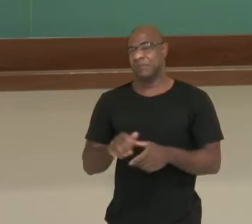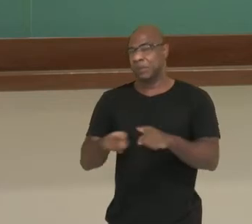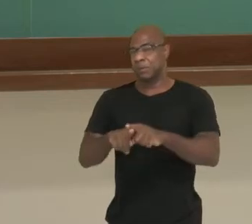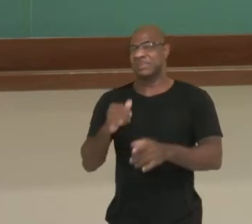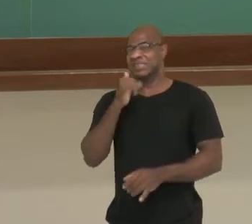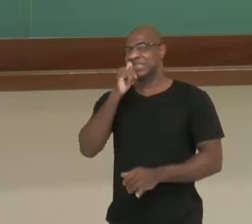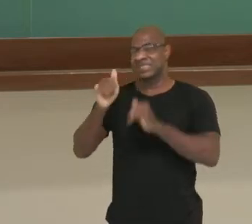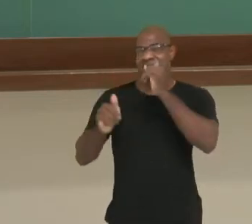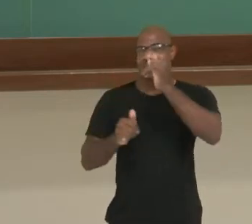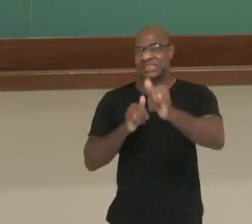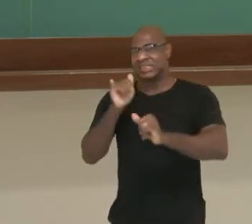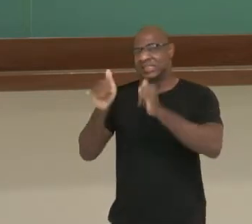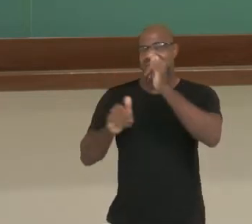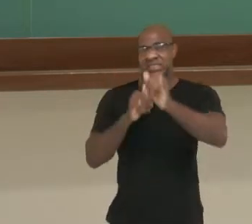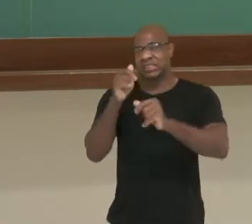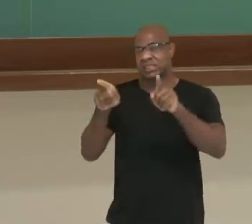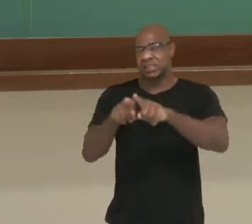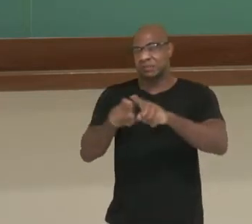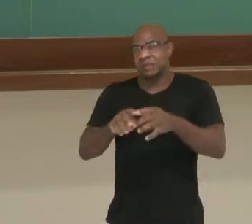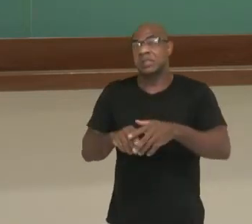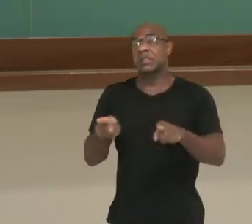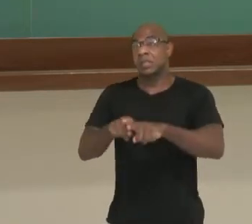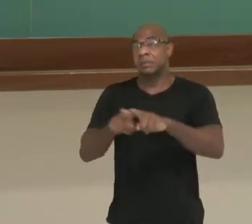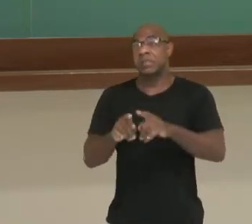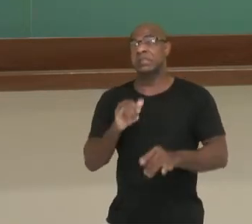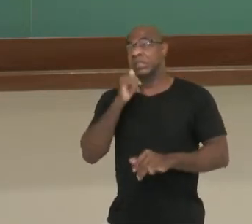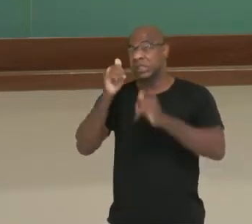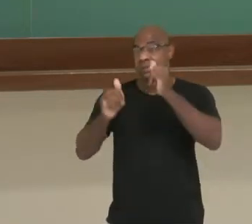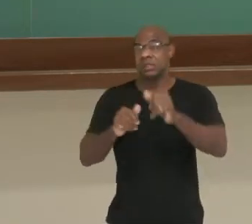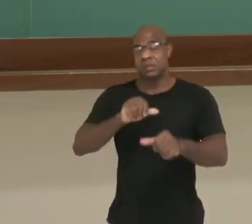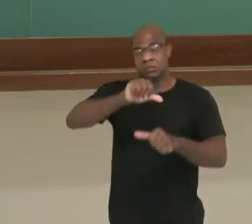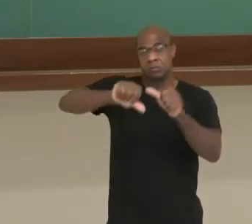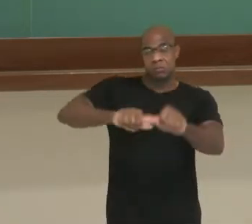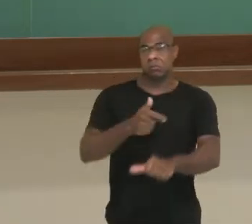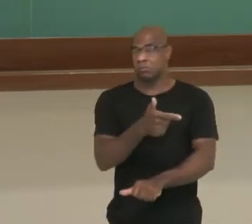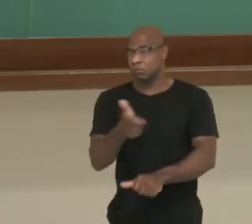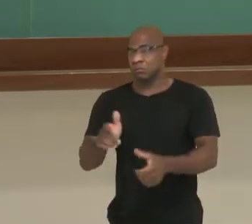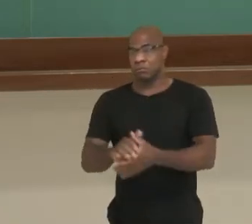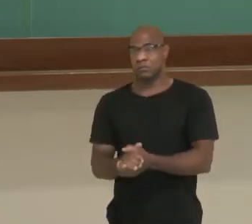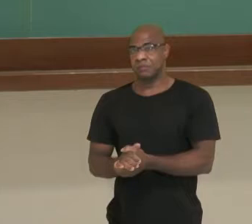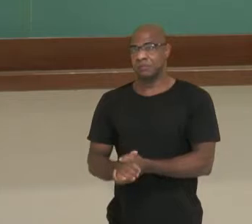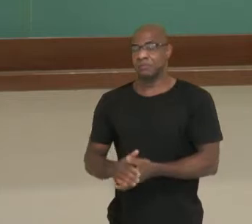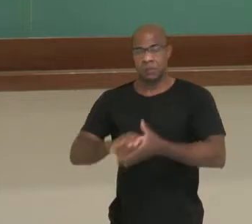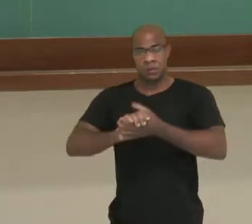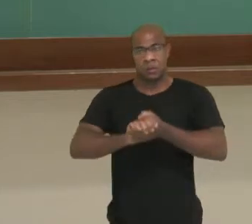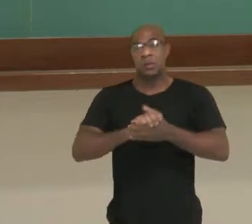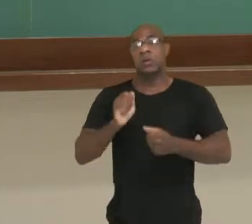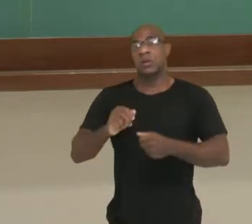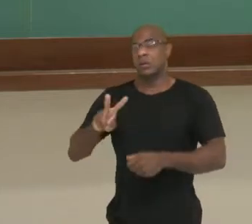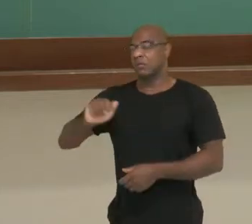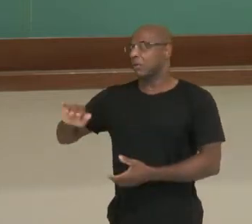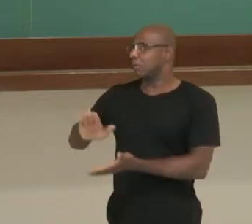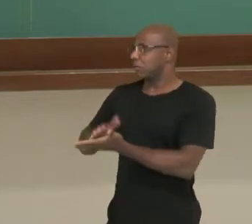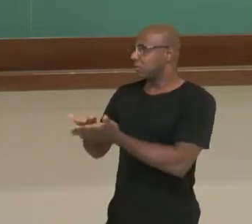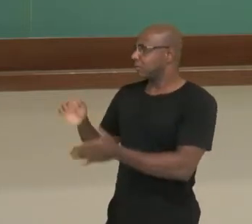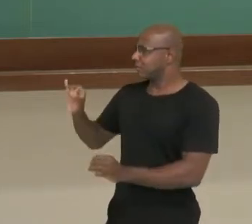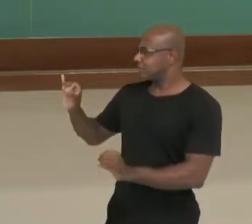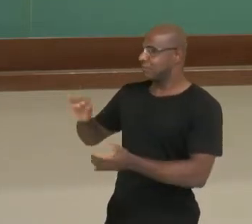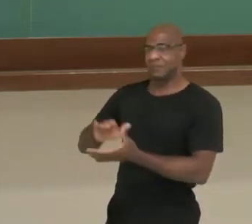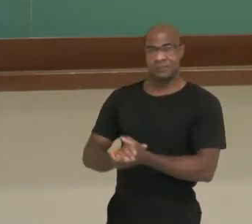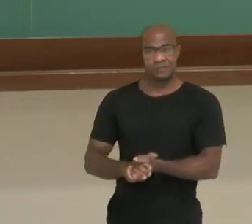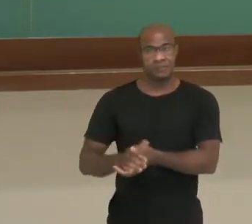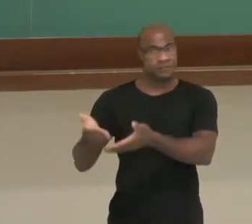brasileira e fontes de energia não renováveis. E para isso eu vou contar com o auxílio do Val, nosso intérprete de Libras. Tudo bem com você, Val?